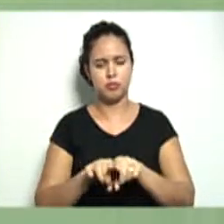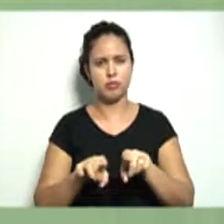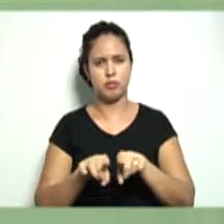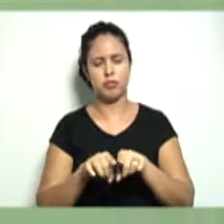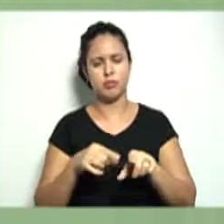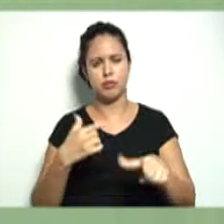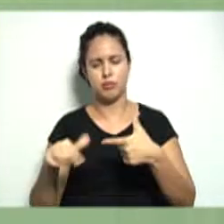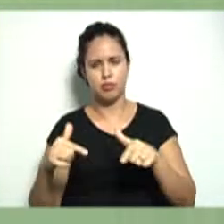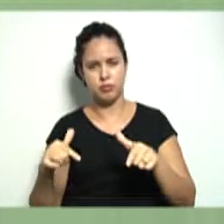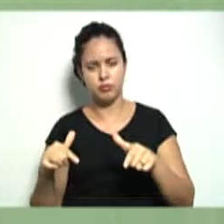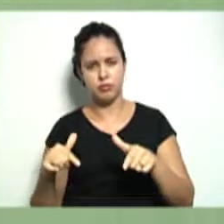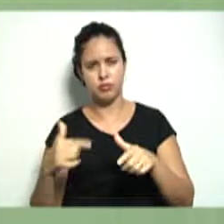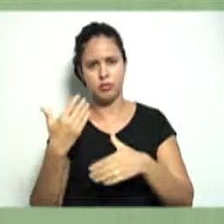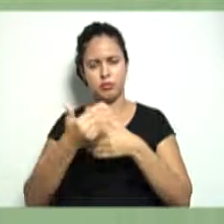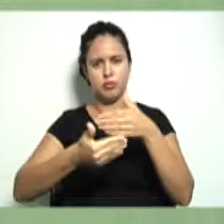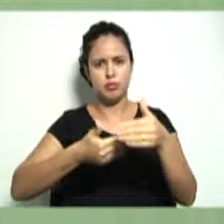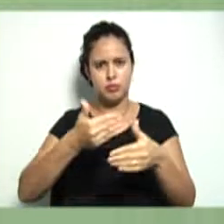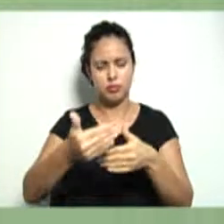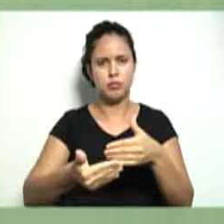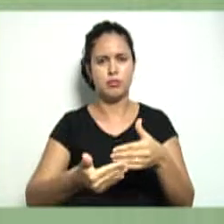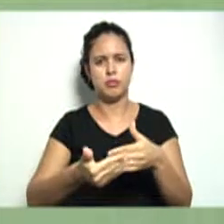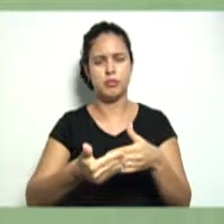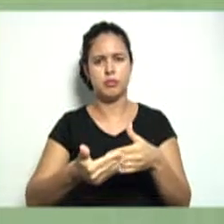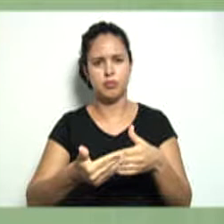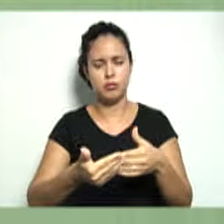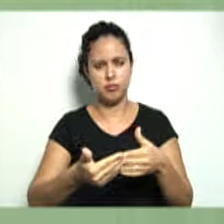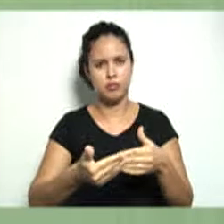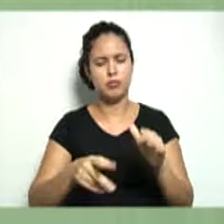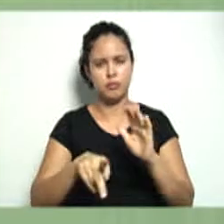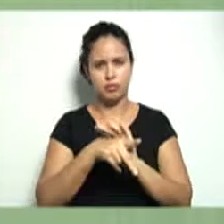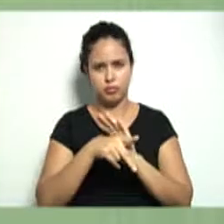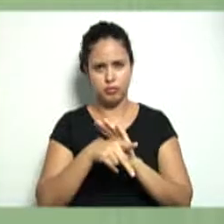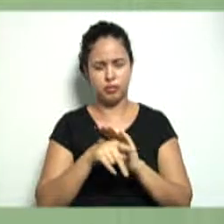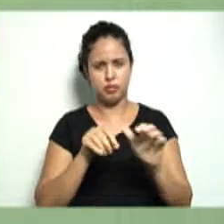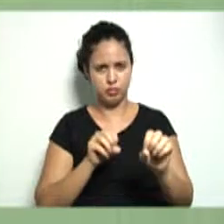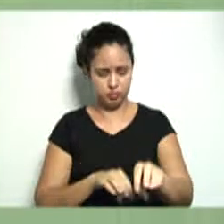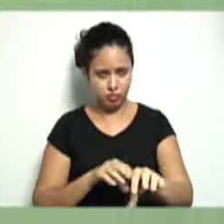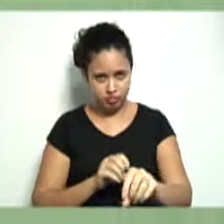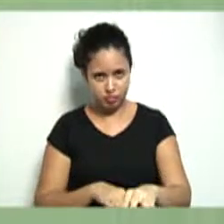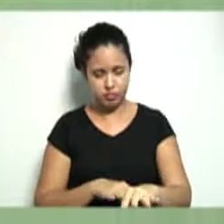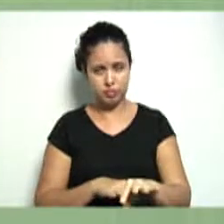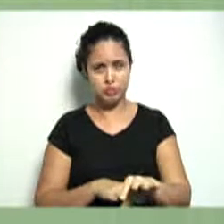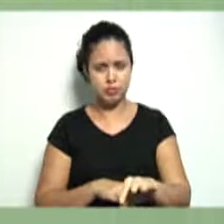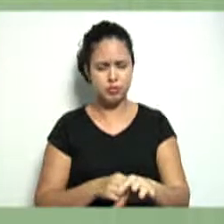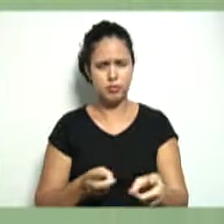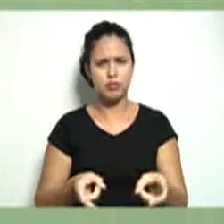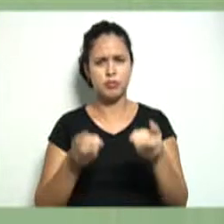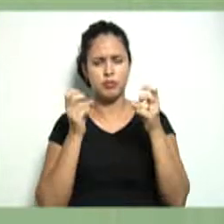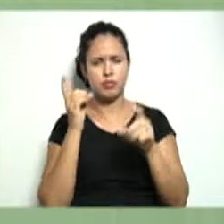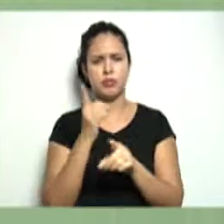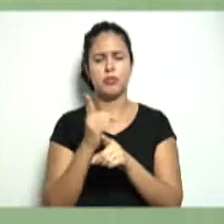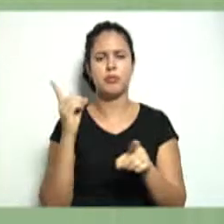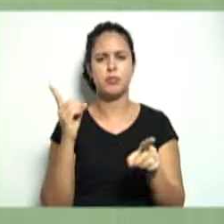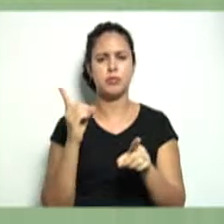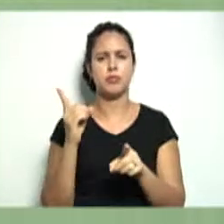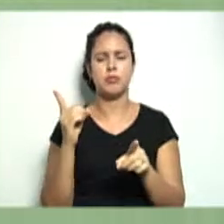trabalho. Com o tempo, a forma específica de educação passou a ser identificada como educação, a